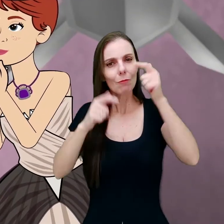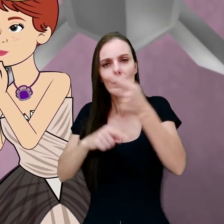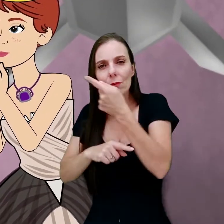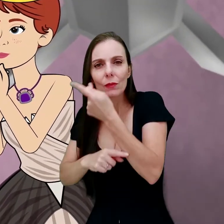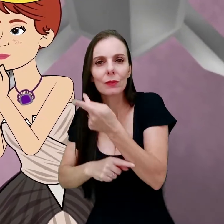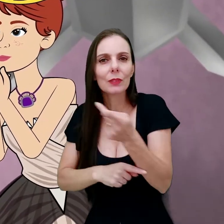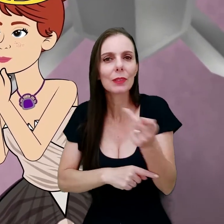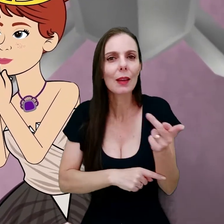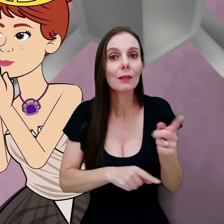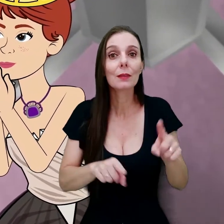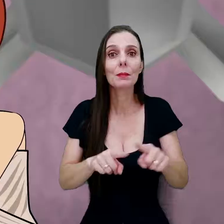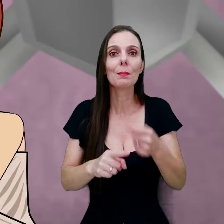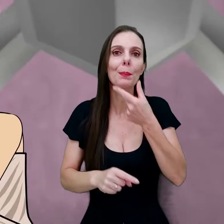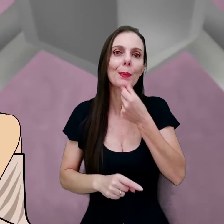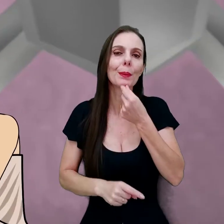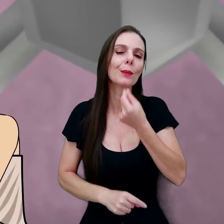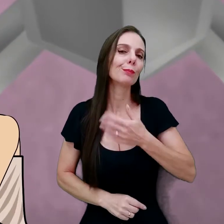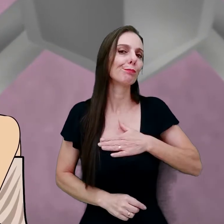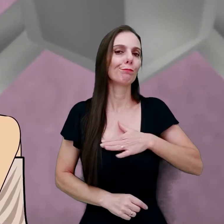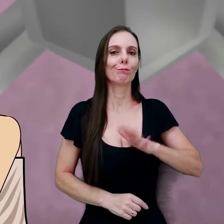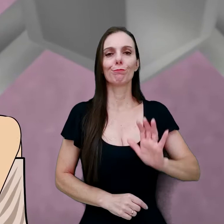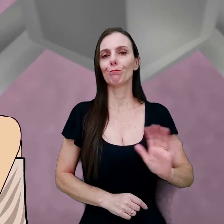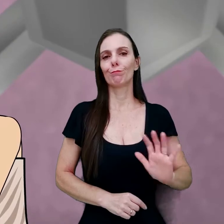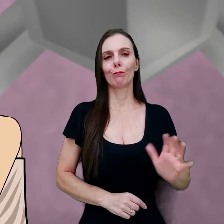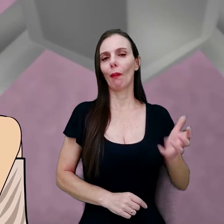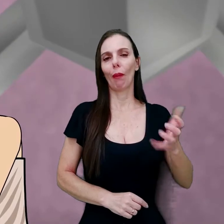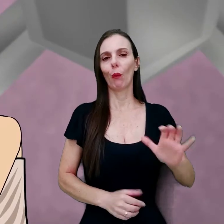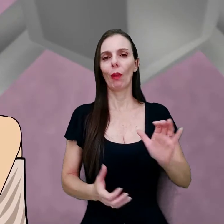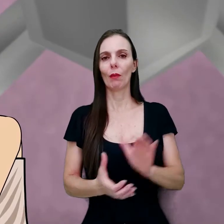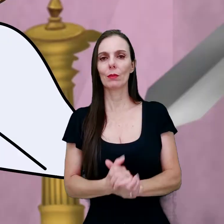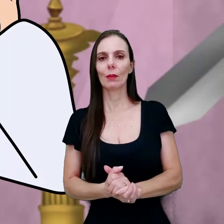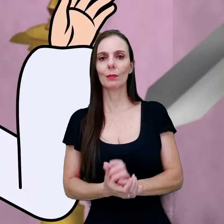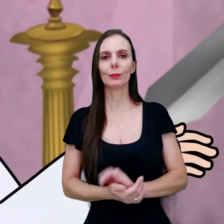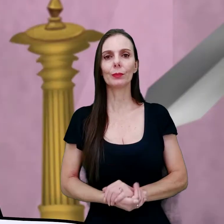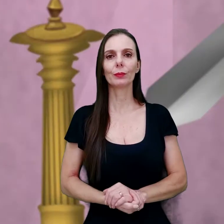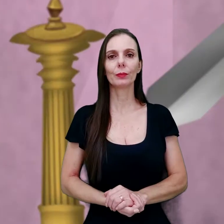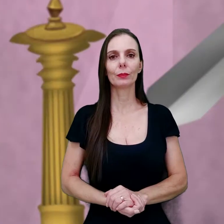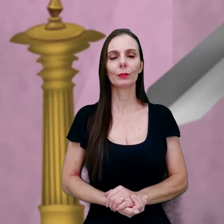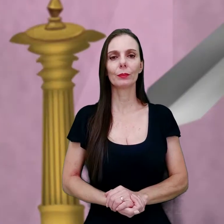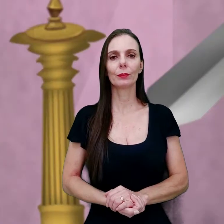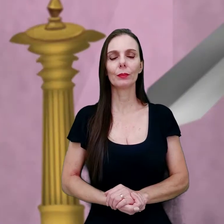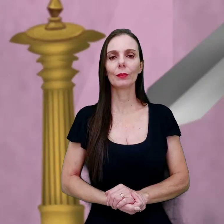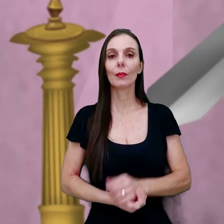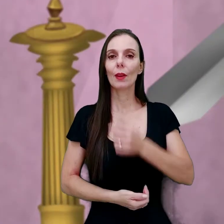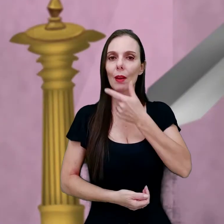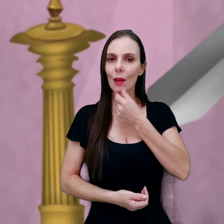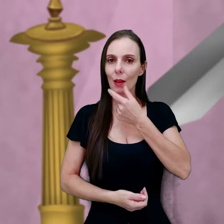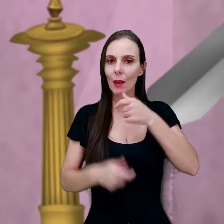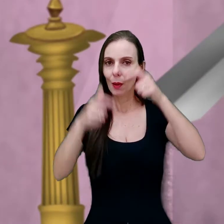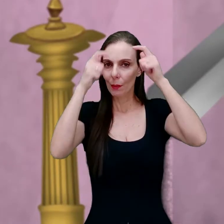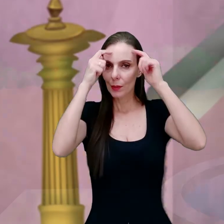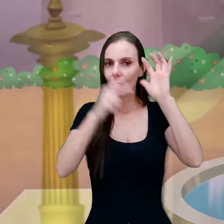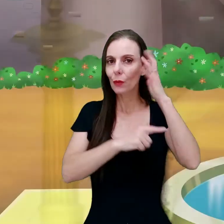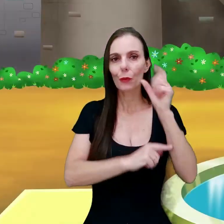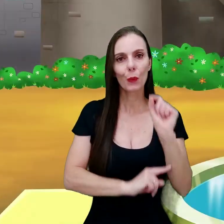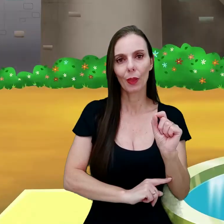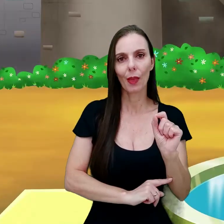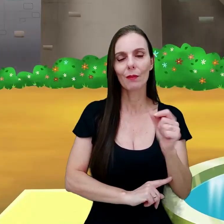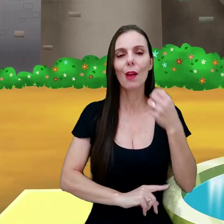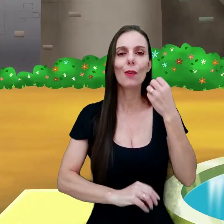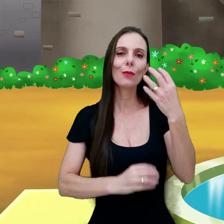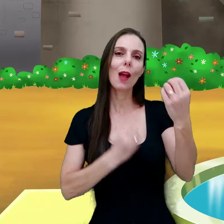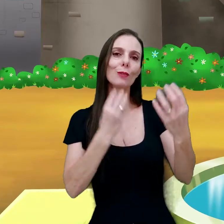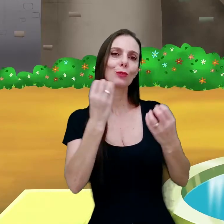palácio, o príncipe não gostava de nenhuma delas para ser a sua esposa. E então, o